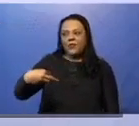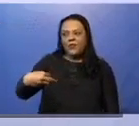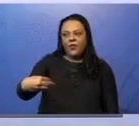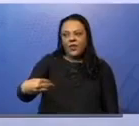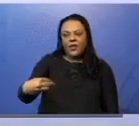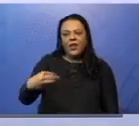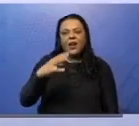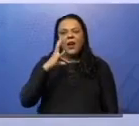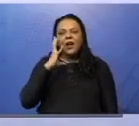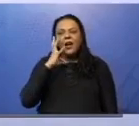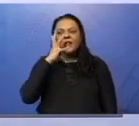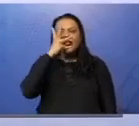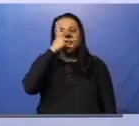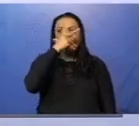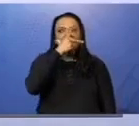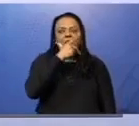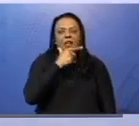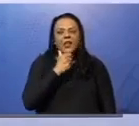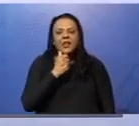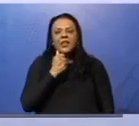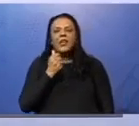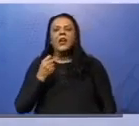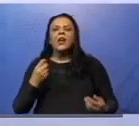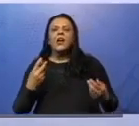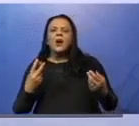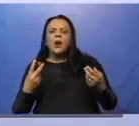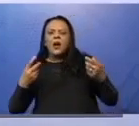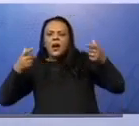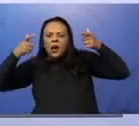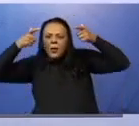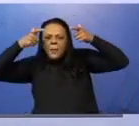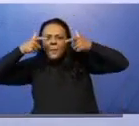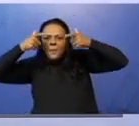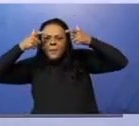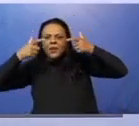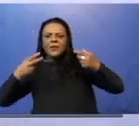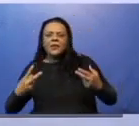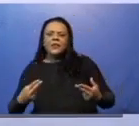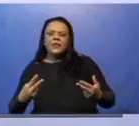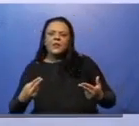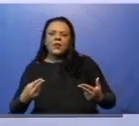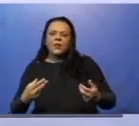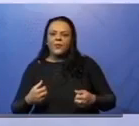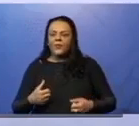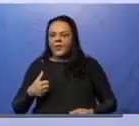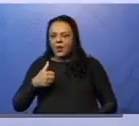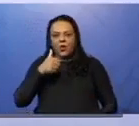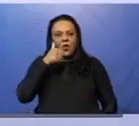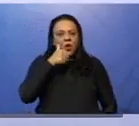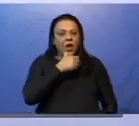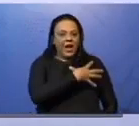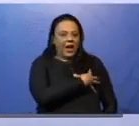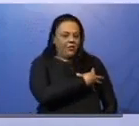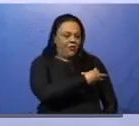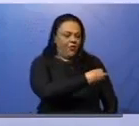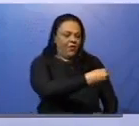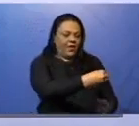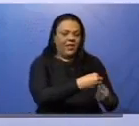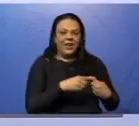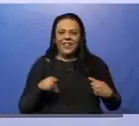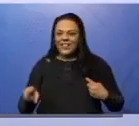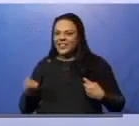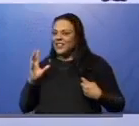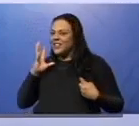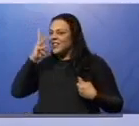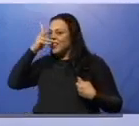se refere à filha, ele dá uma característica para a filha, tem que concordar com ela. Então, filha, linda. Se fosse o filho,